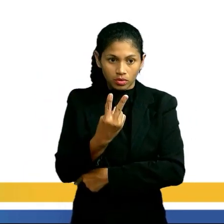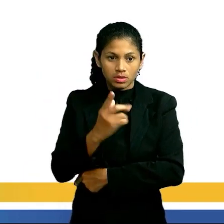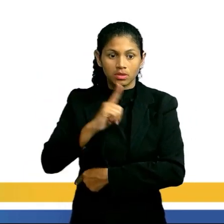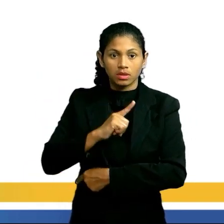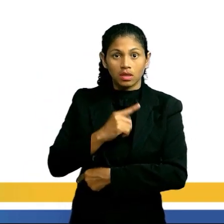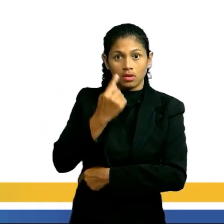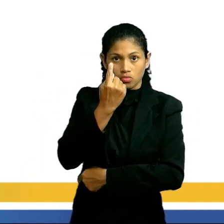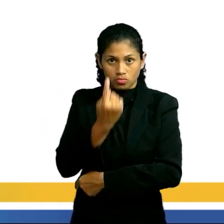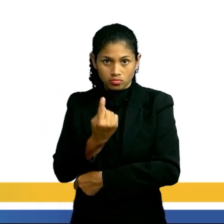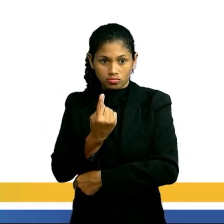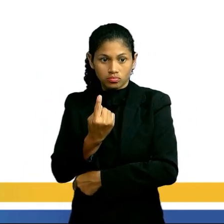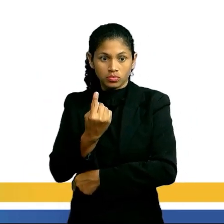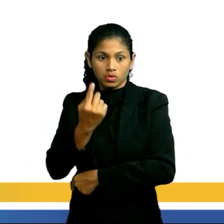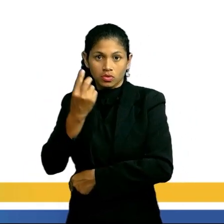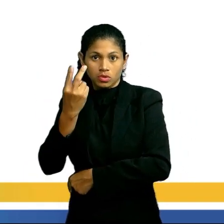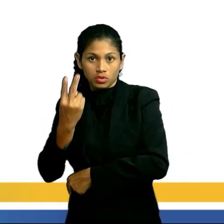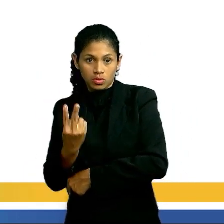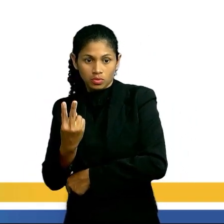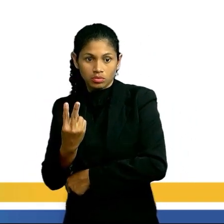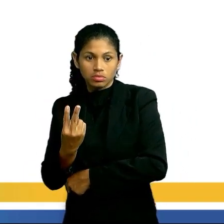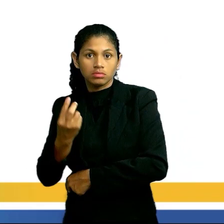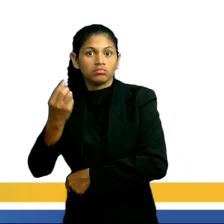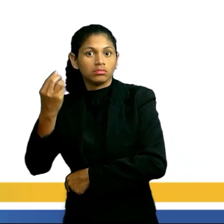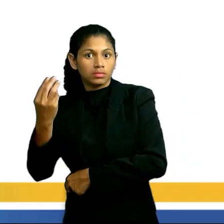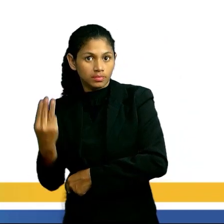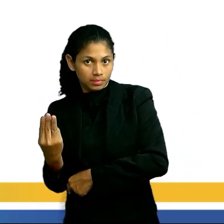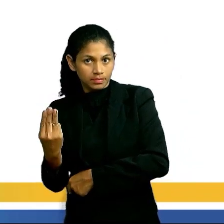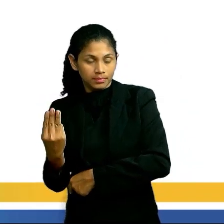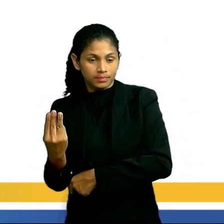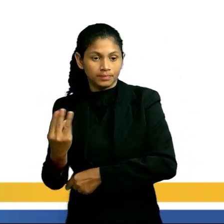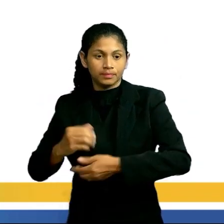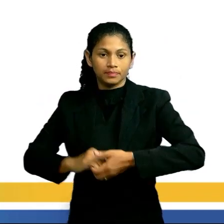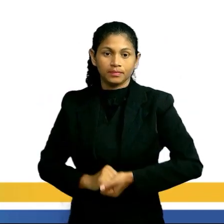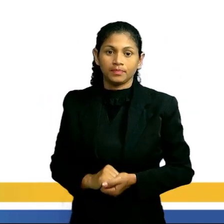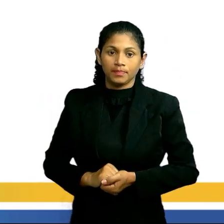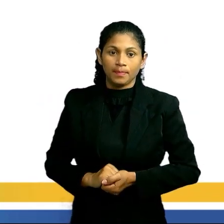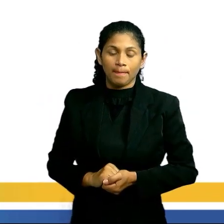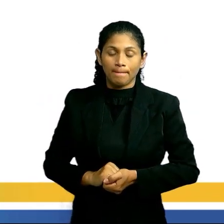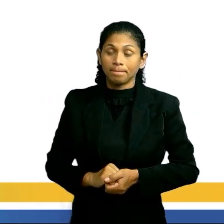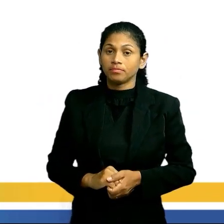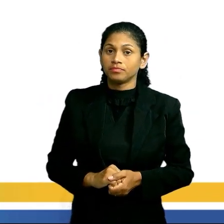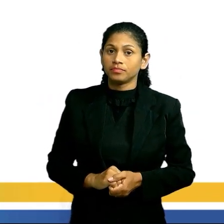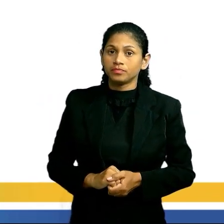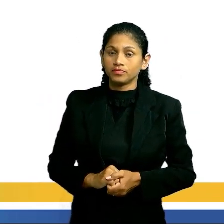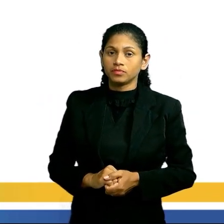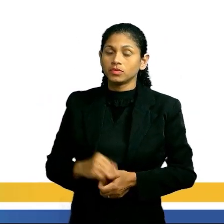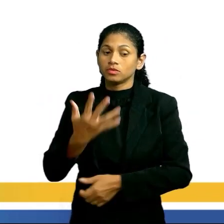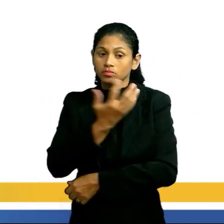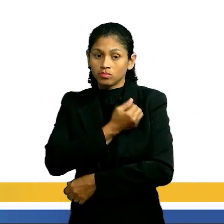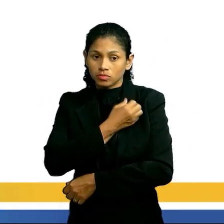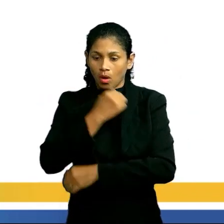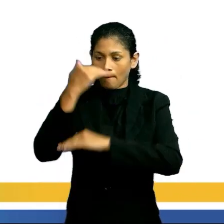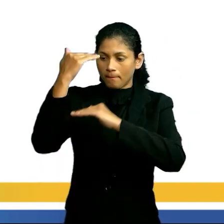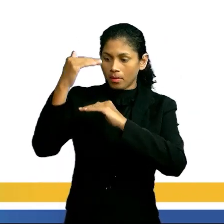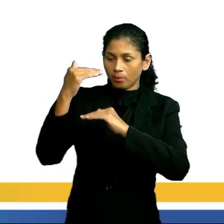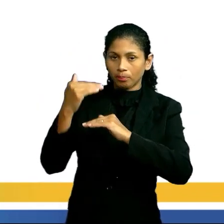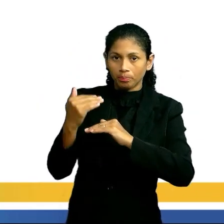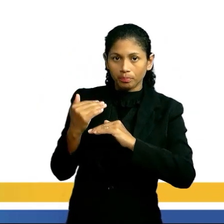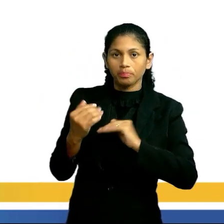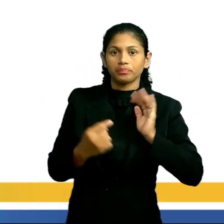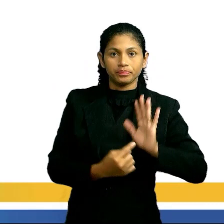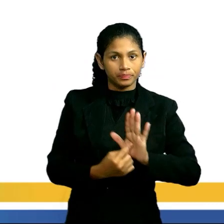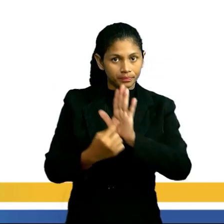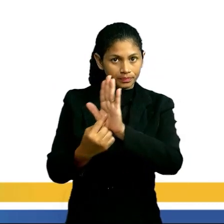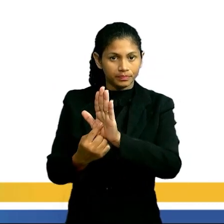2, 2 e 2, 3. Ok? Então, é assim que se numera os indivíduos